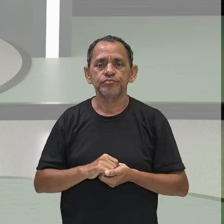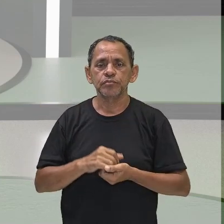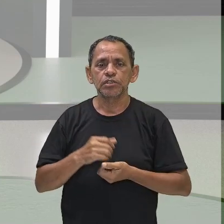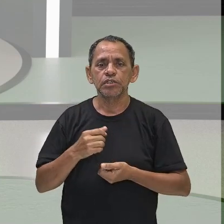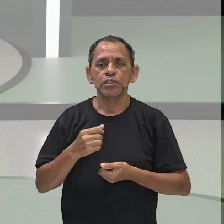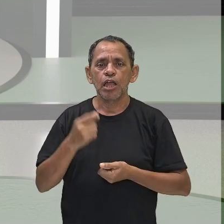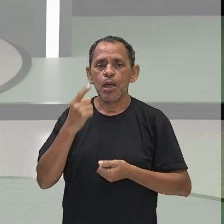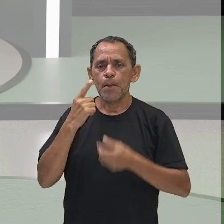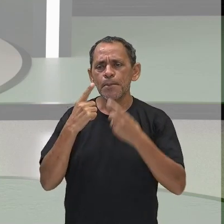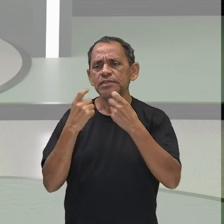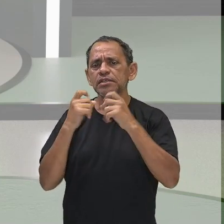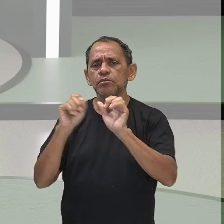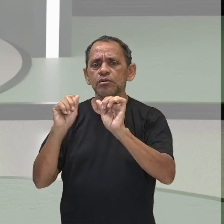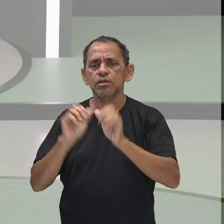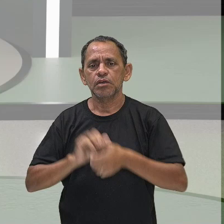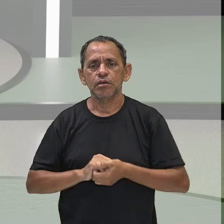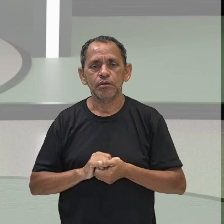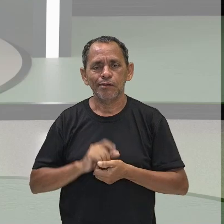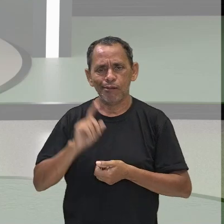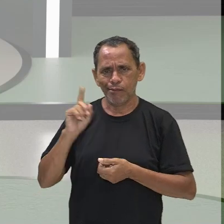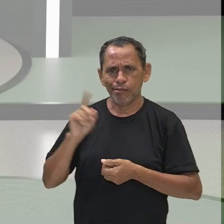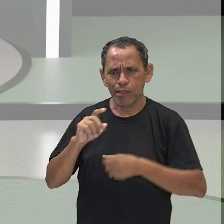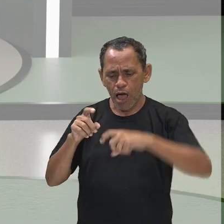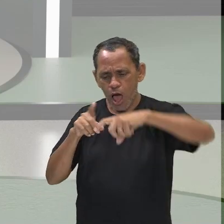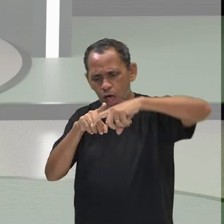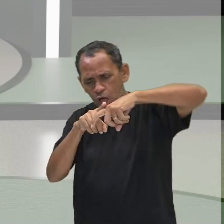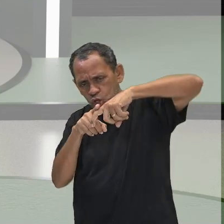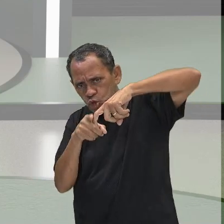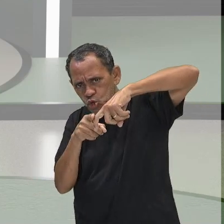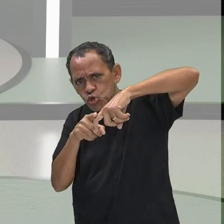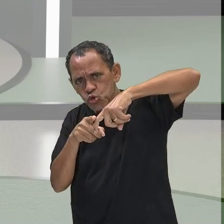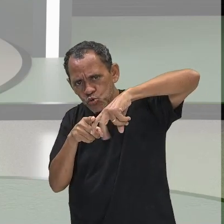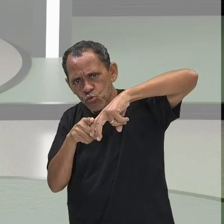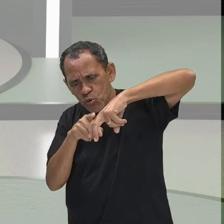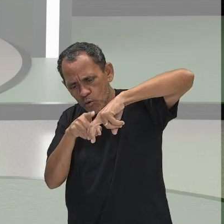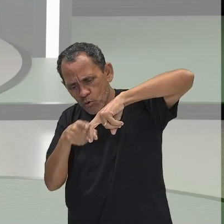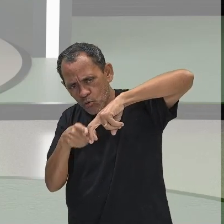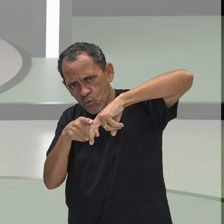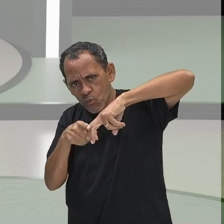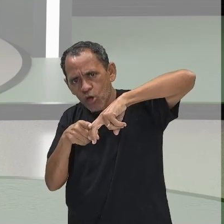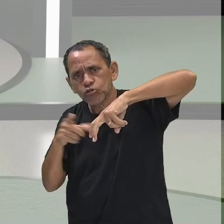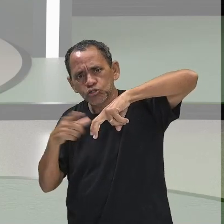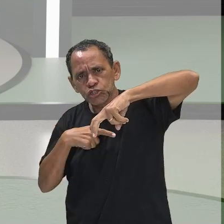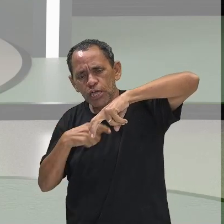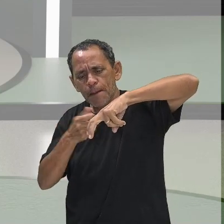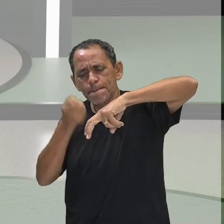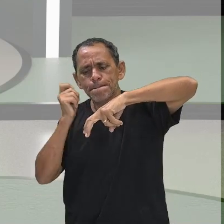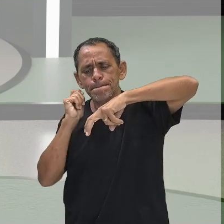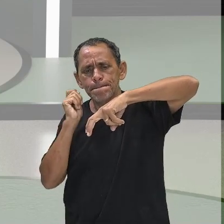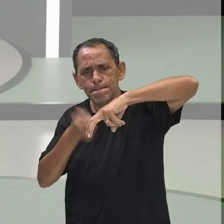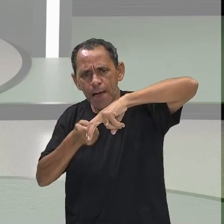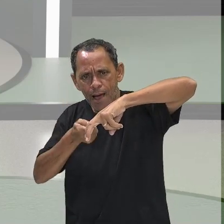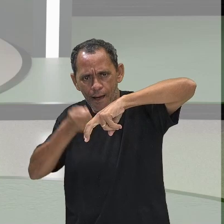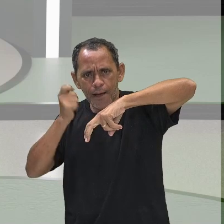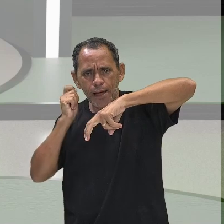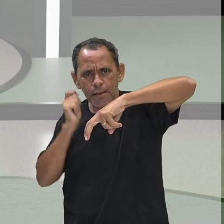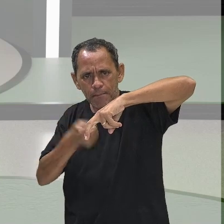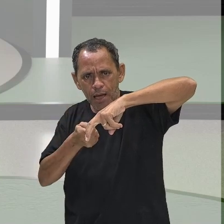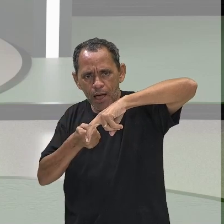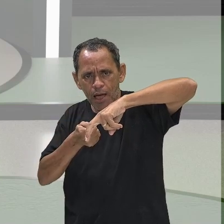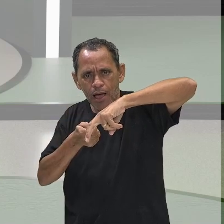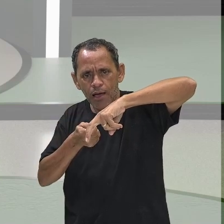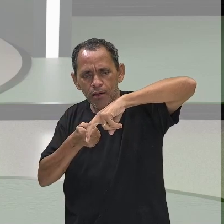Vocês estão vendo que lá no joelho tem uma batidinha de um martelo, tá? E aí, esse comando